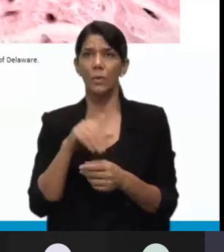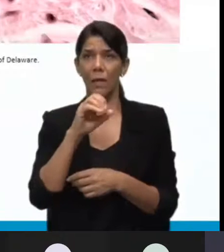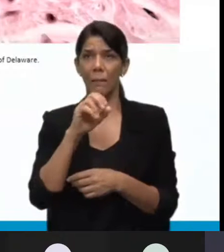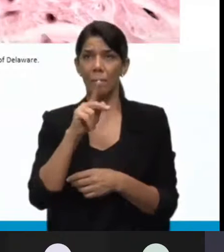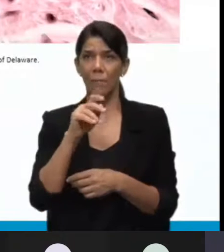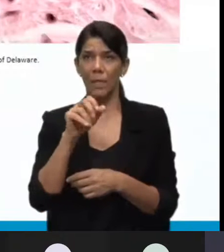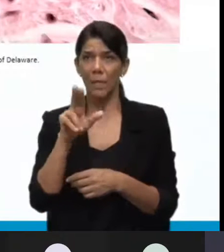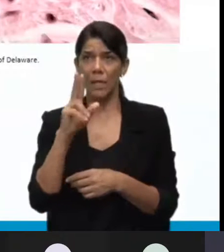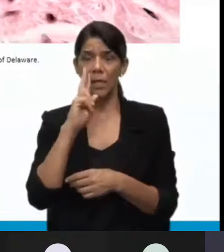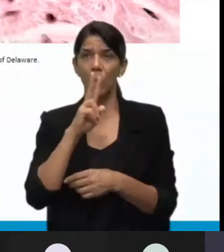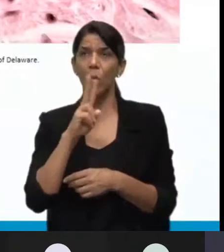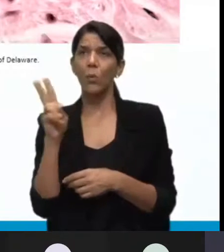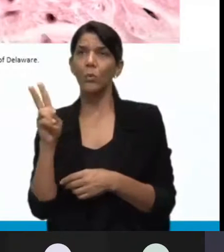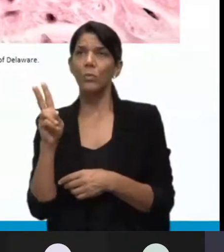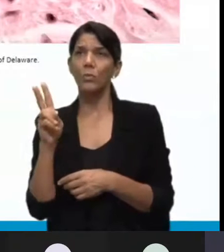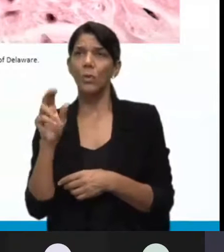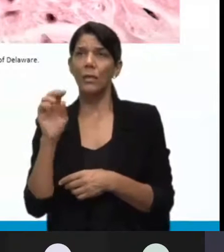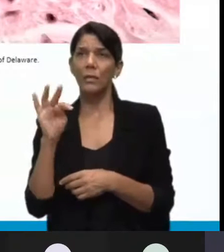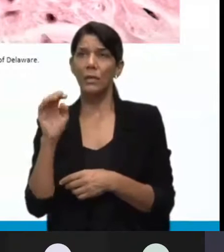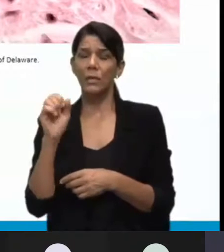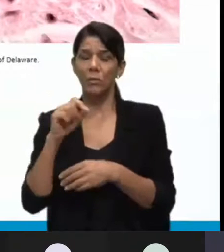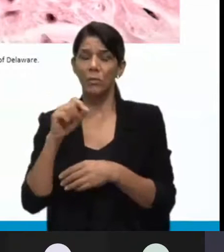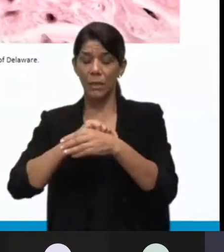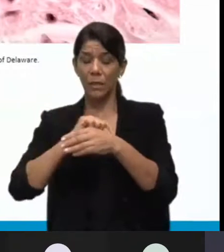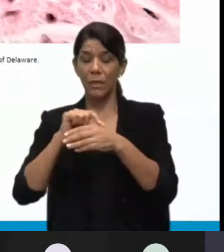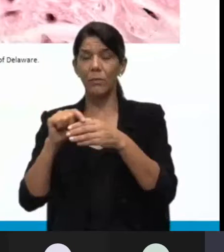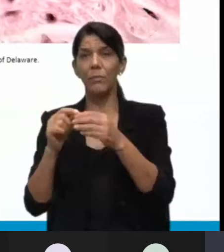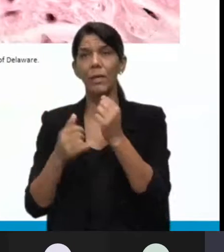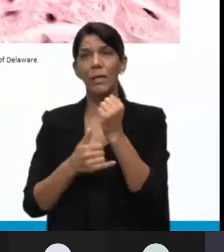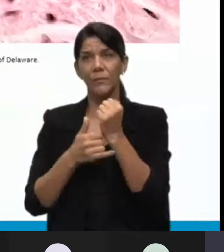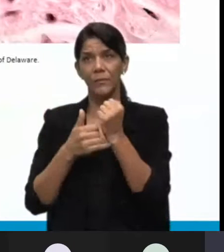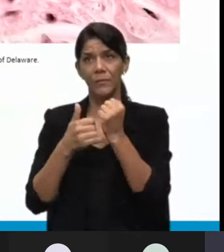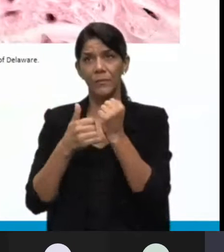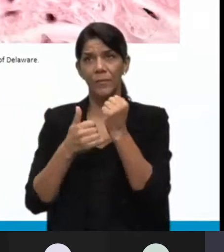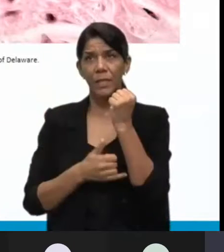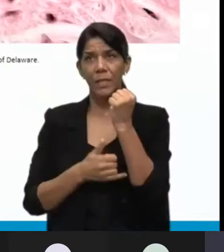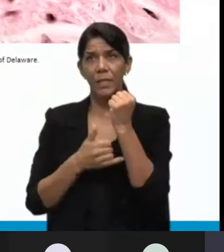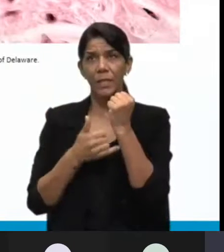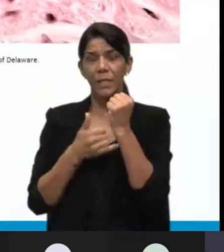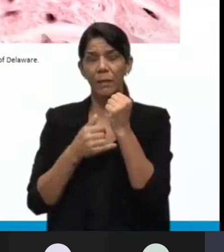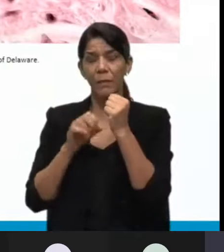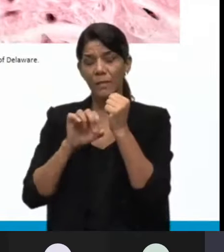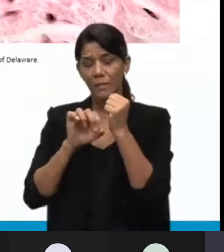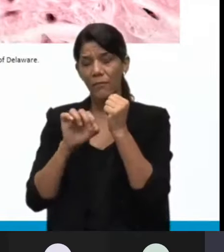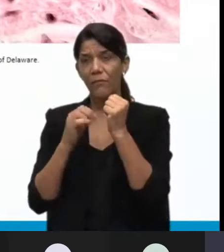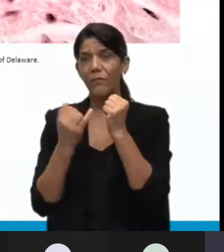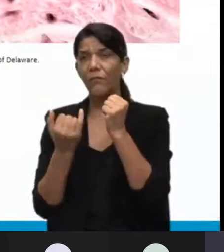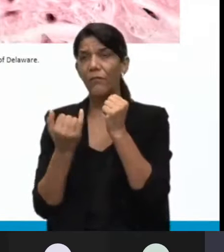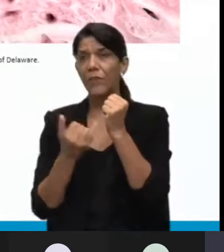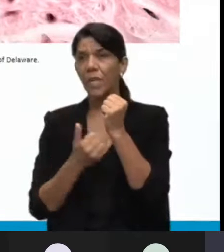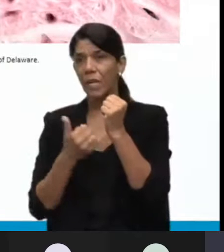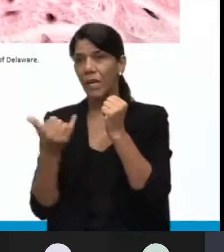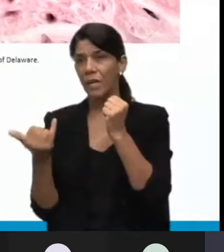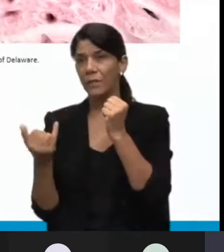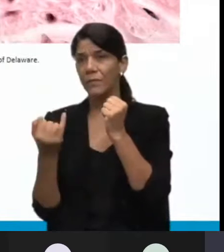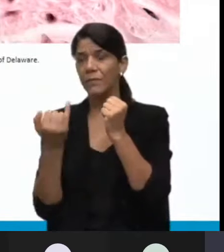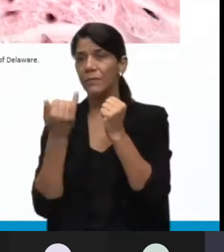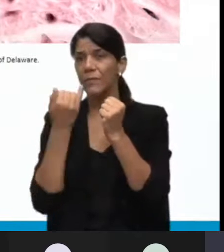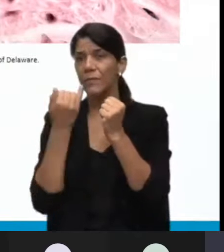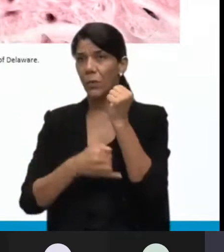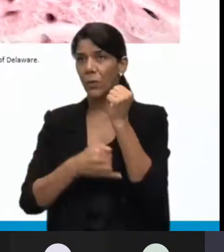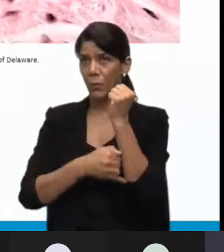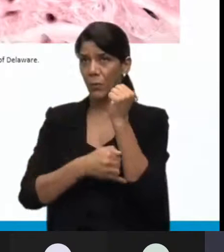capilar, aqui nós temos uma arteríola. Claro que uma arteríola, né, de pequeno calibre. Então, a gente consegue ver aqui,